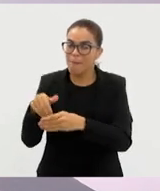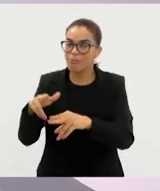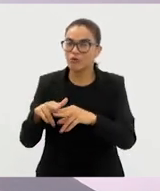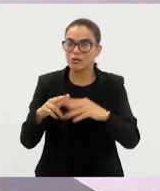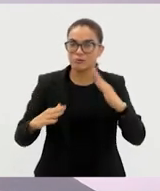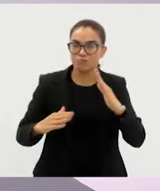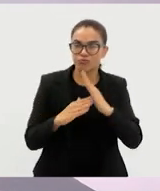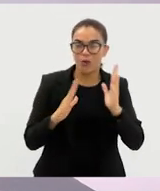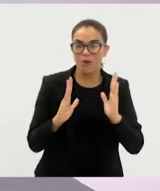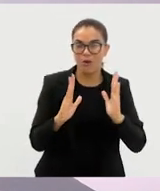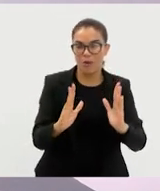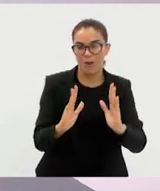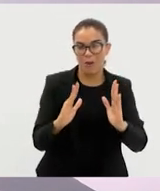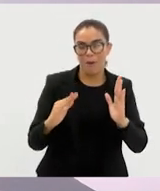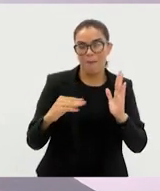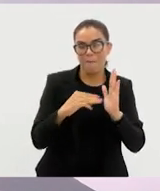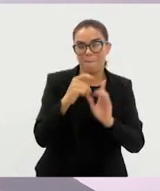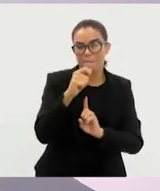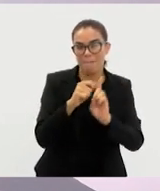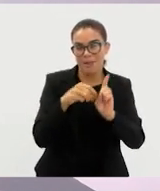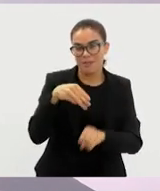vetado.